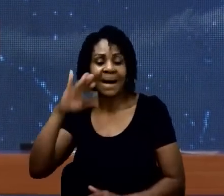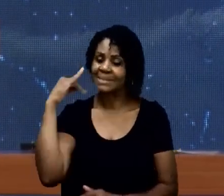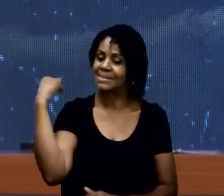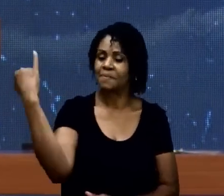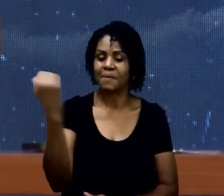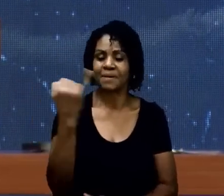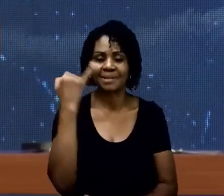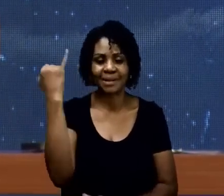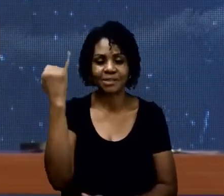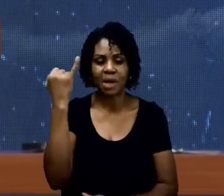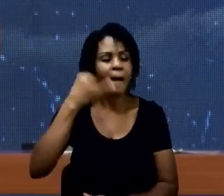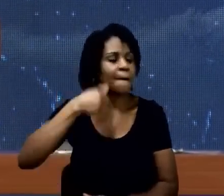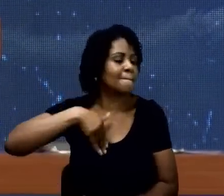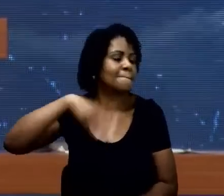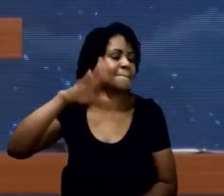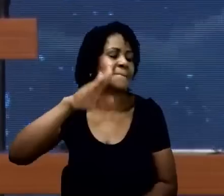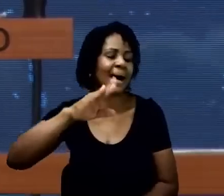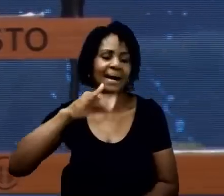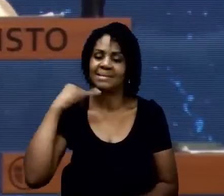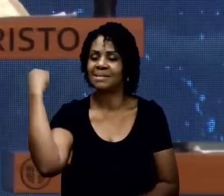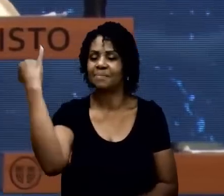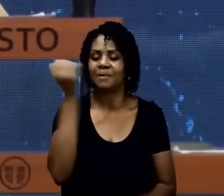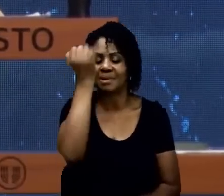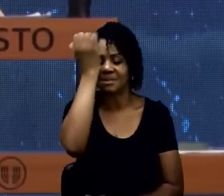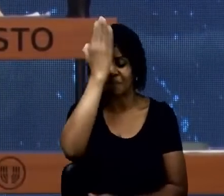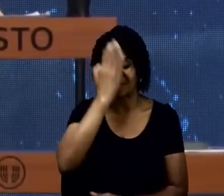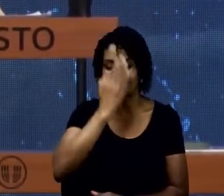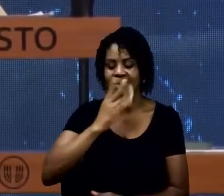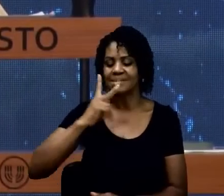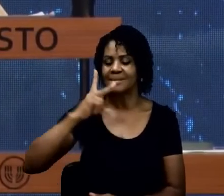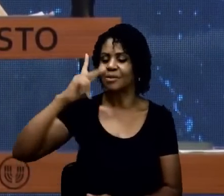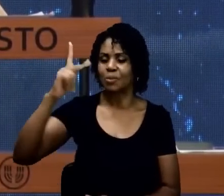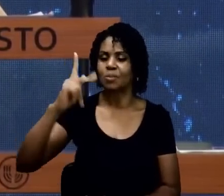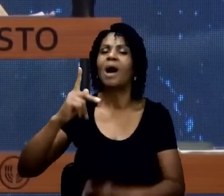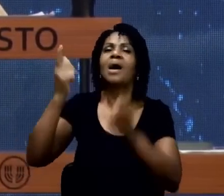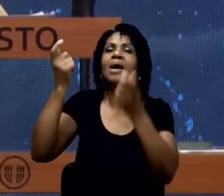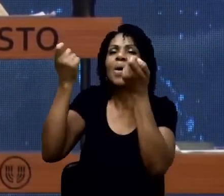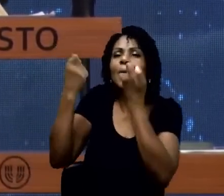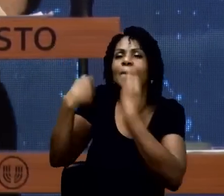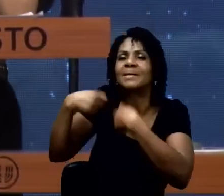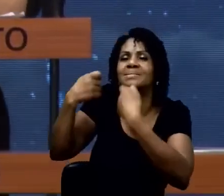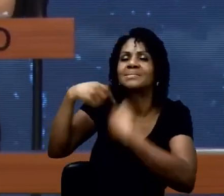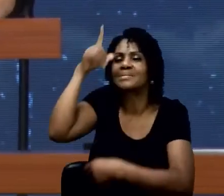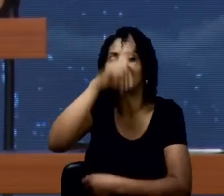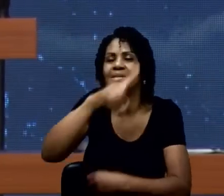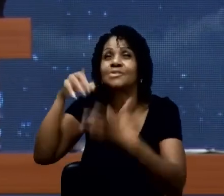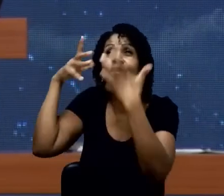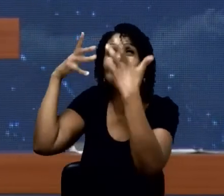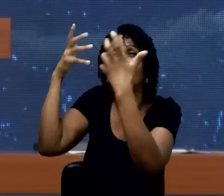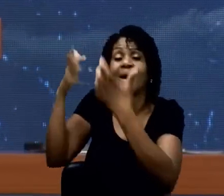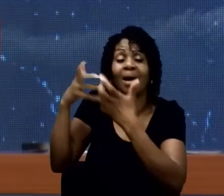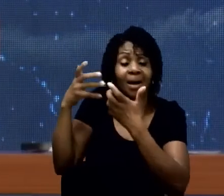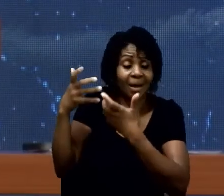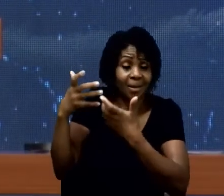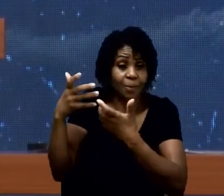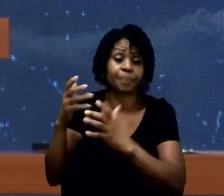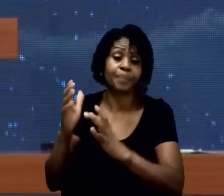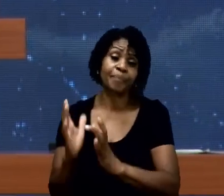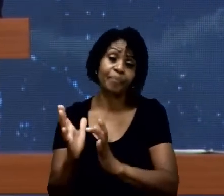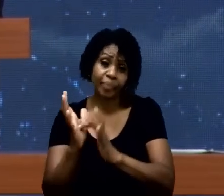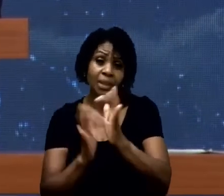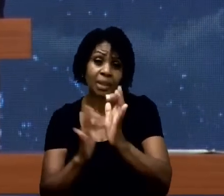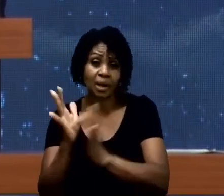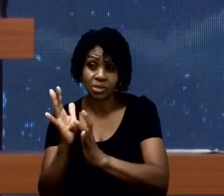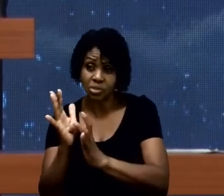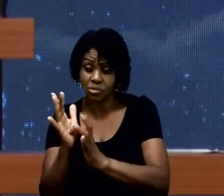na tua presença. Do que mil dias fora da tua presença. Senhor. Eu preciso de ti. Eu quero. E aí Jesus falou.